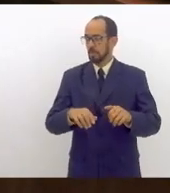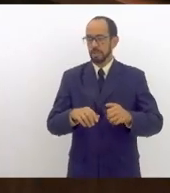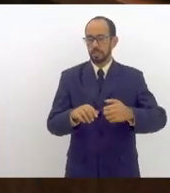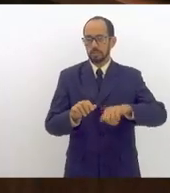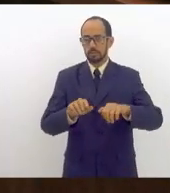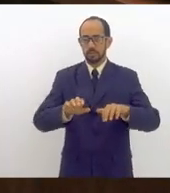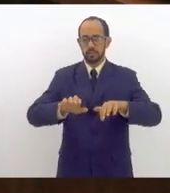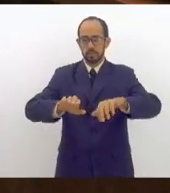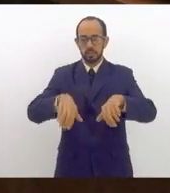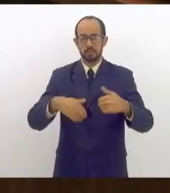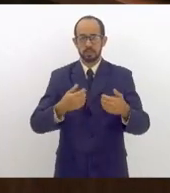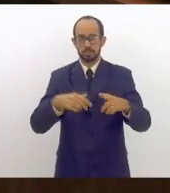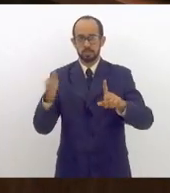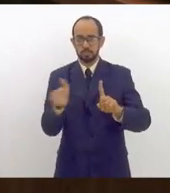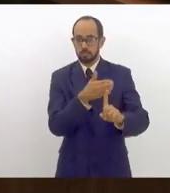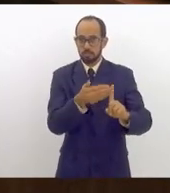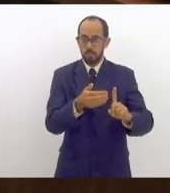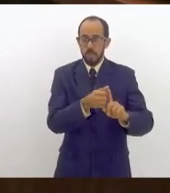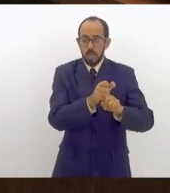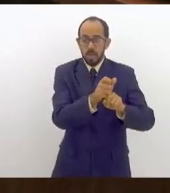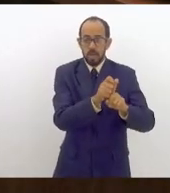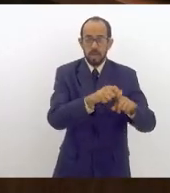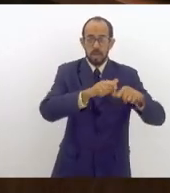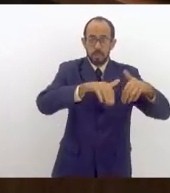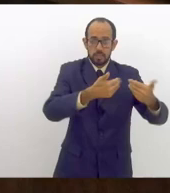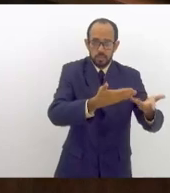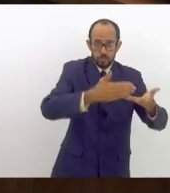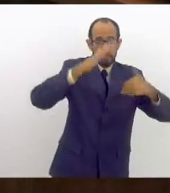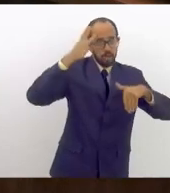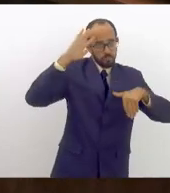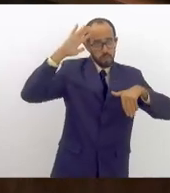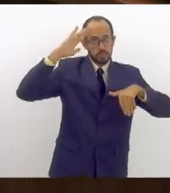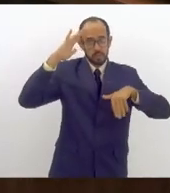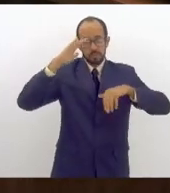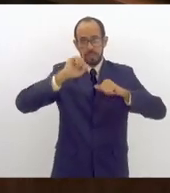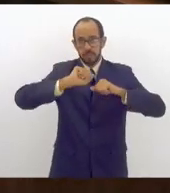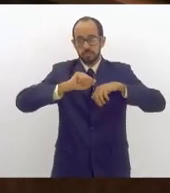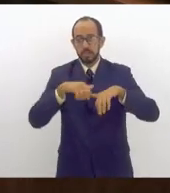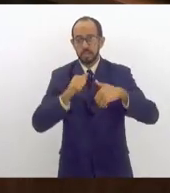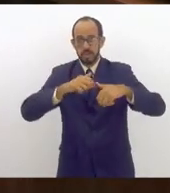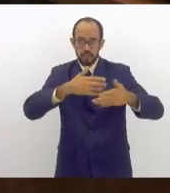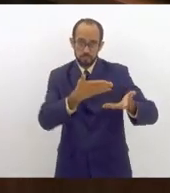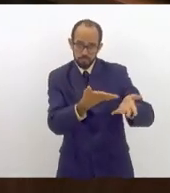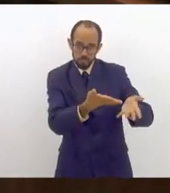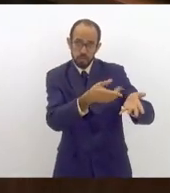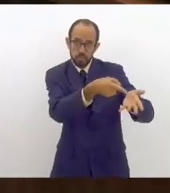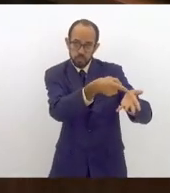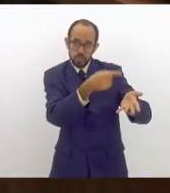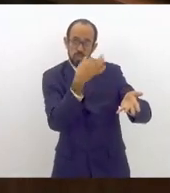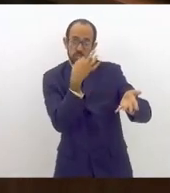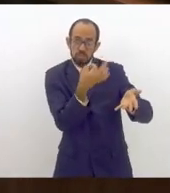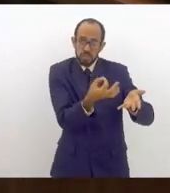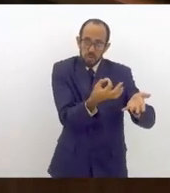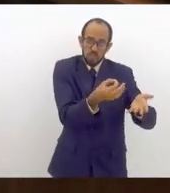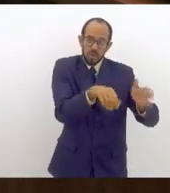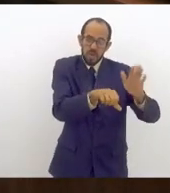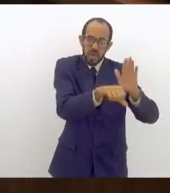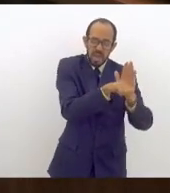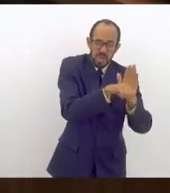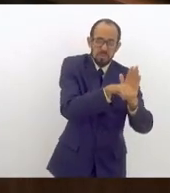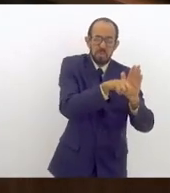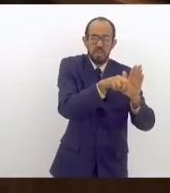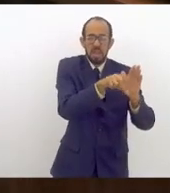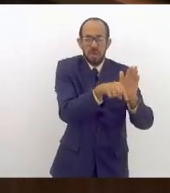inocente, mas eu vou deixar uma pequena reflexão. Num crime desse, quando é crime, isso não foi crime, foi um